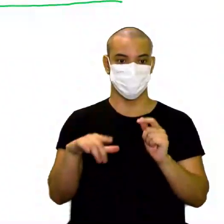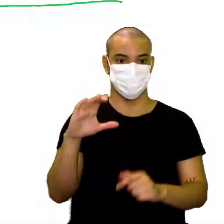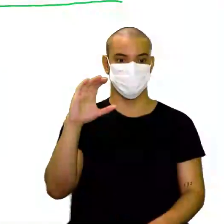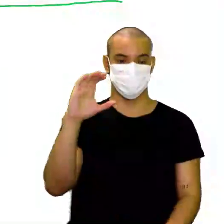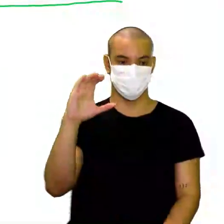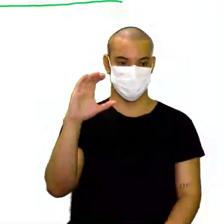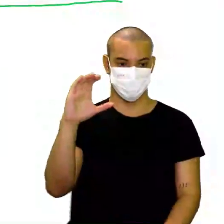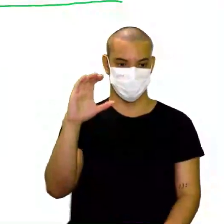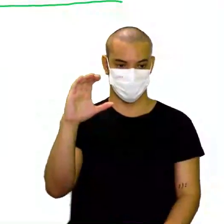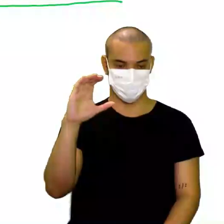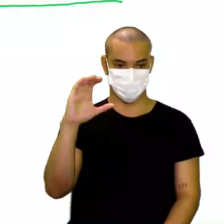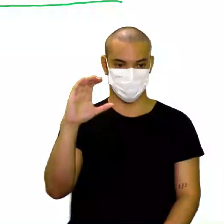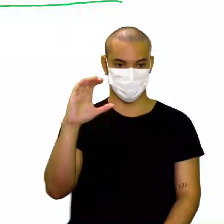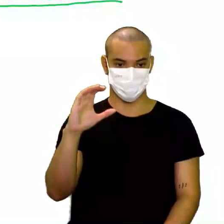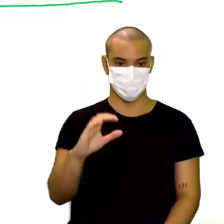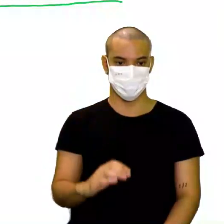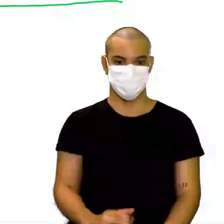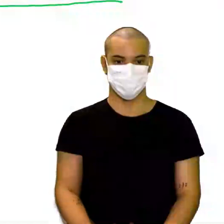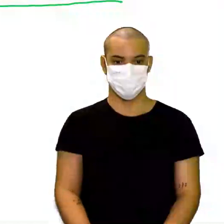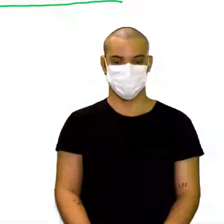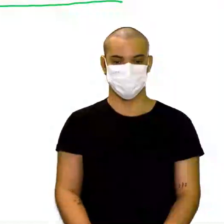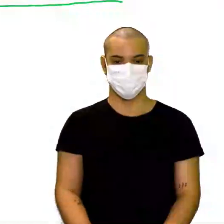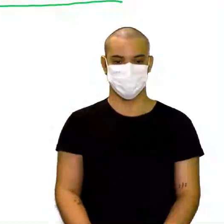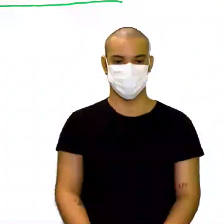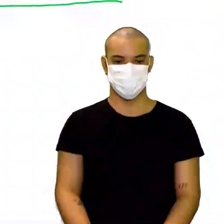fazer o efeito do slide aqui, ó.